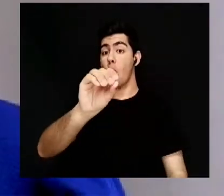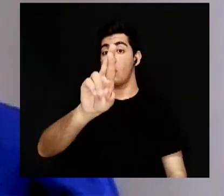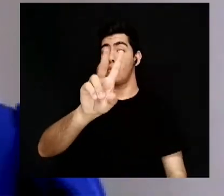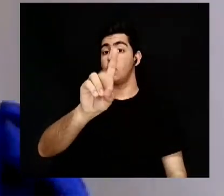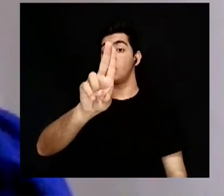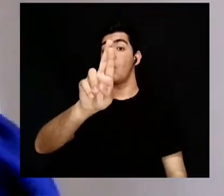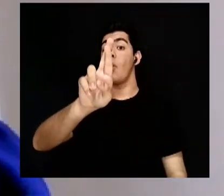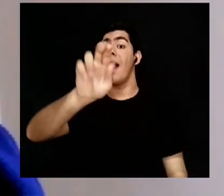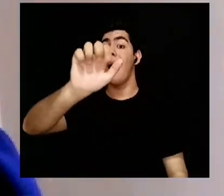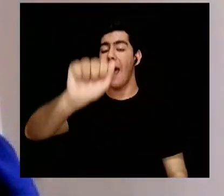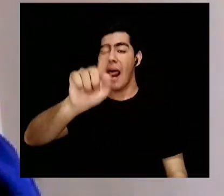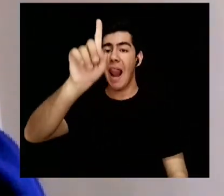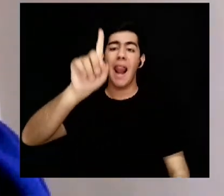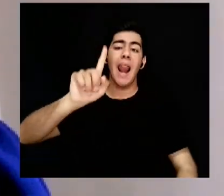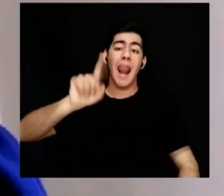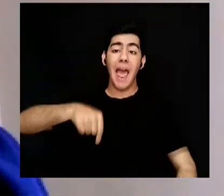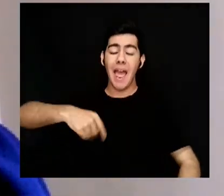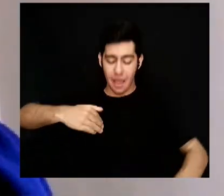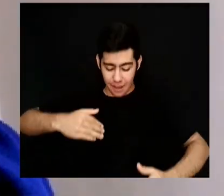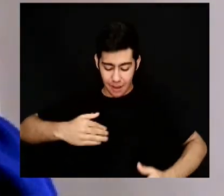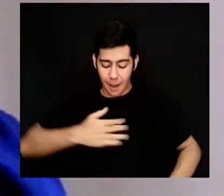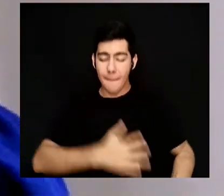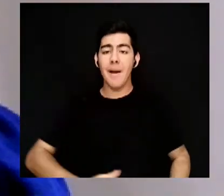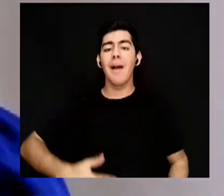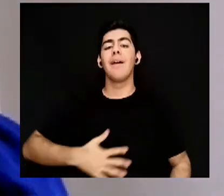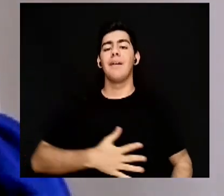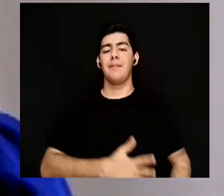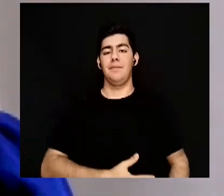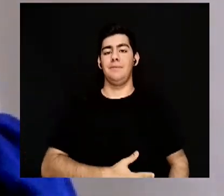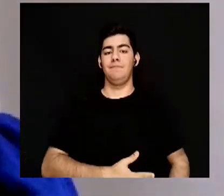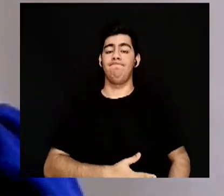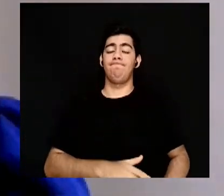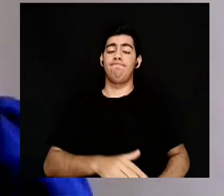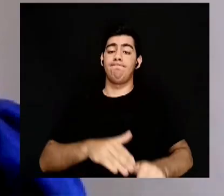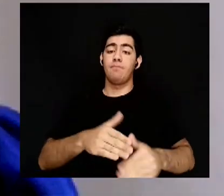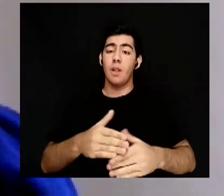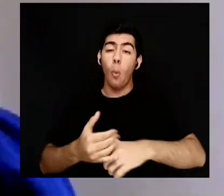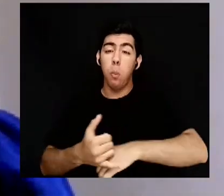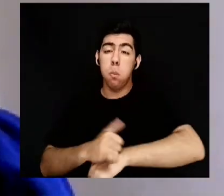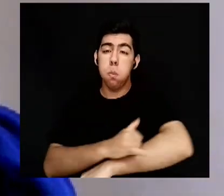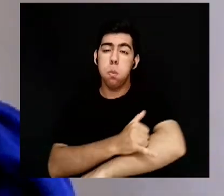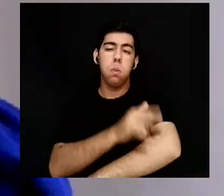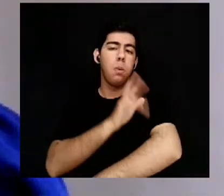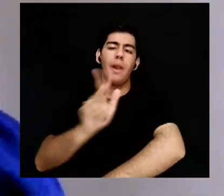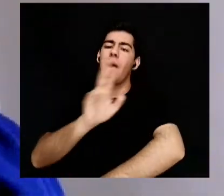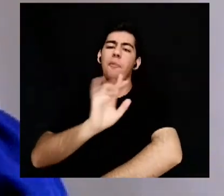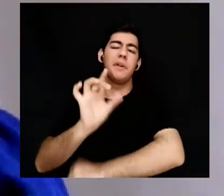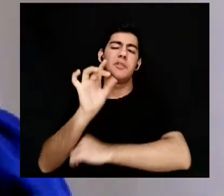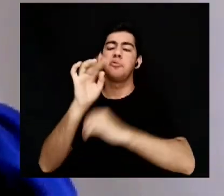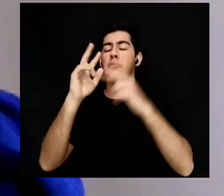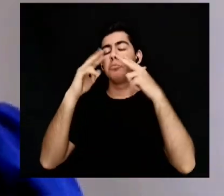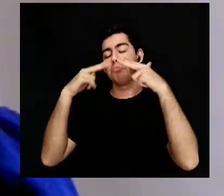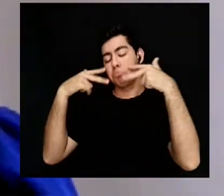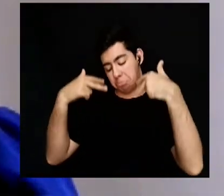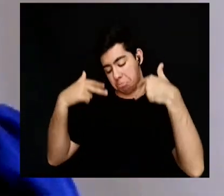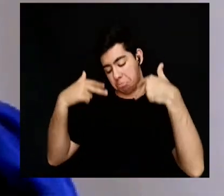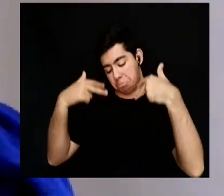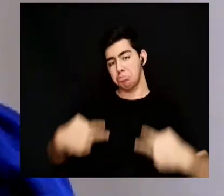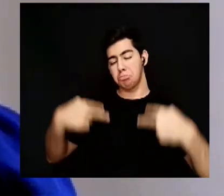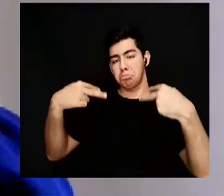ter, tá? E obesidade, sim, é muito mais que a estética, tá? Hoje a gente tem muita gente que é